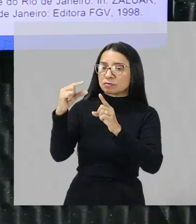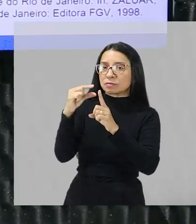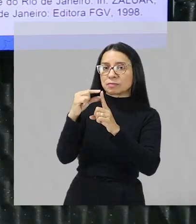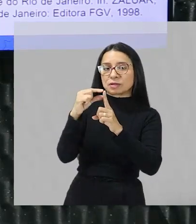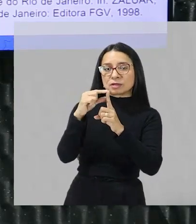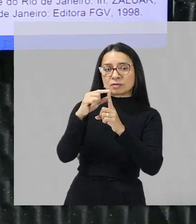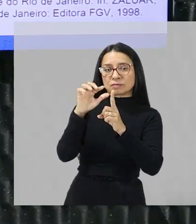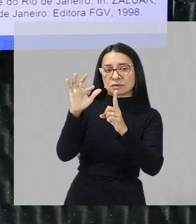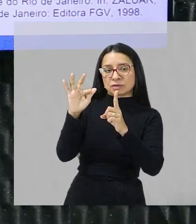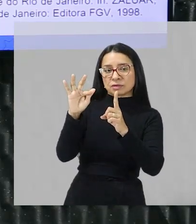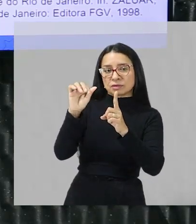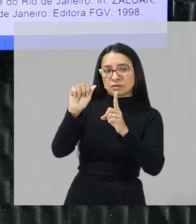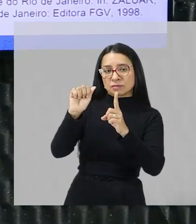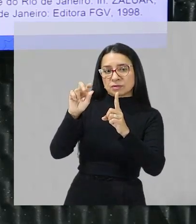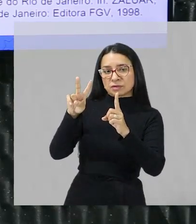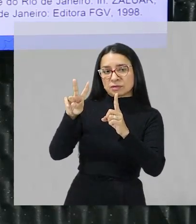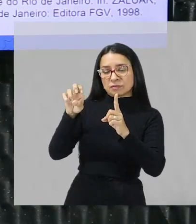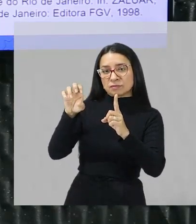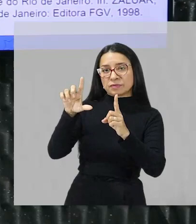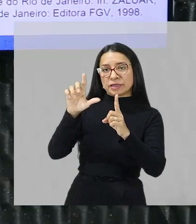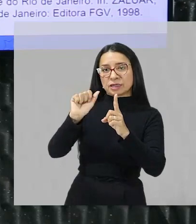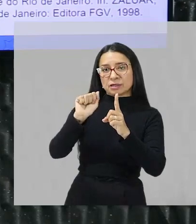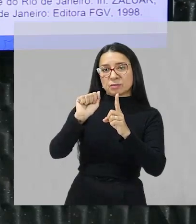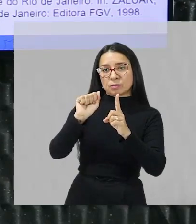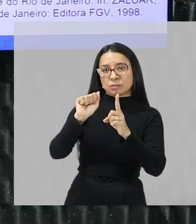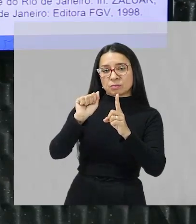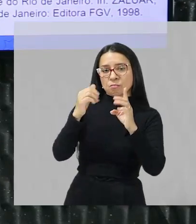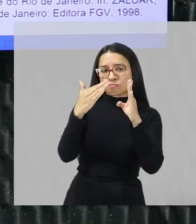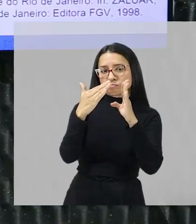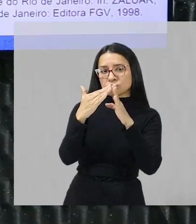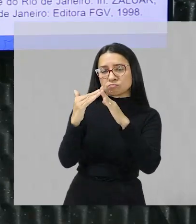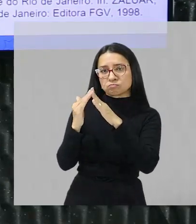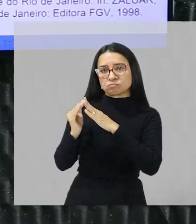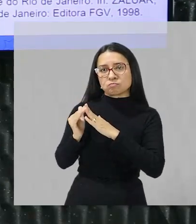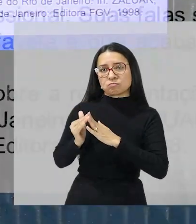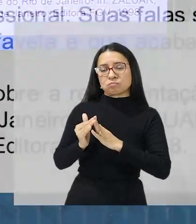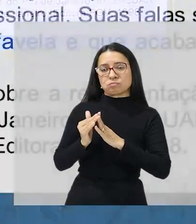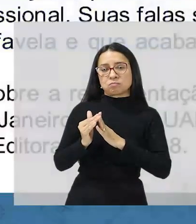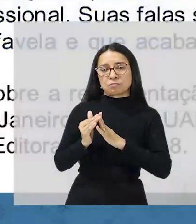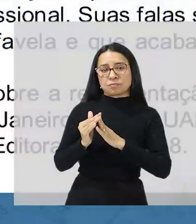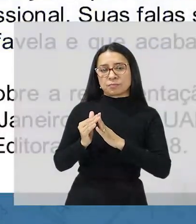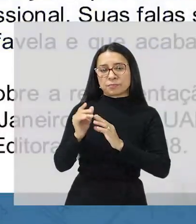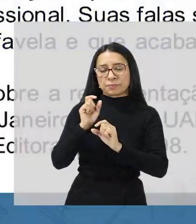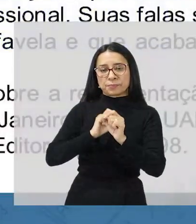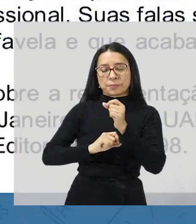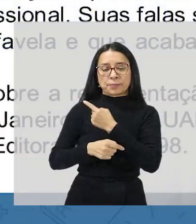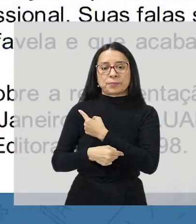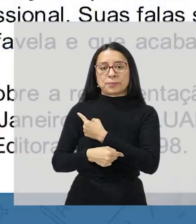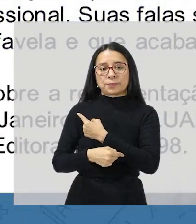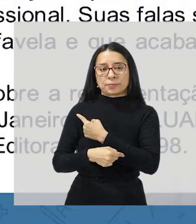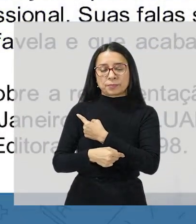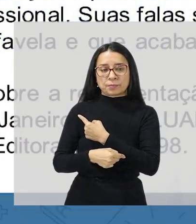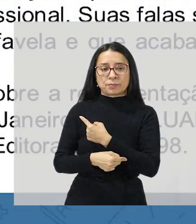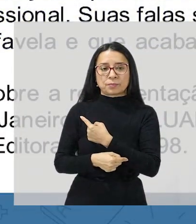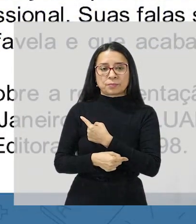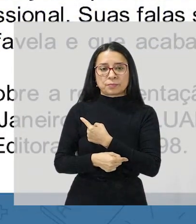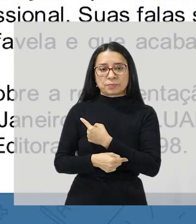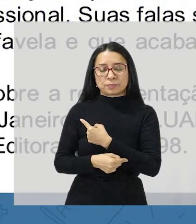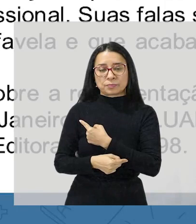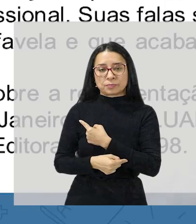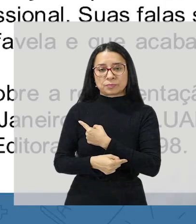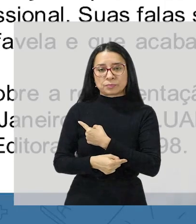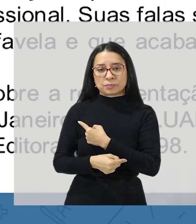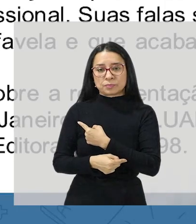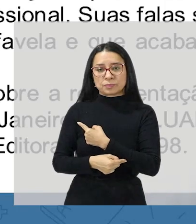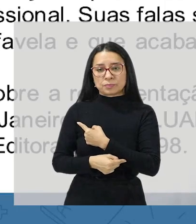como lugar sem ordem. Logo no comecinho você já destaca essa informação. Atribuir à favela